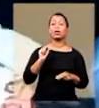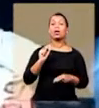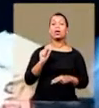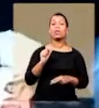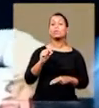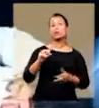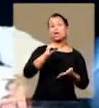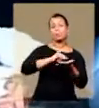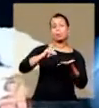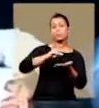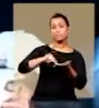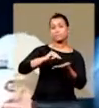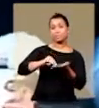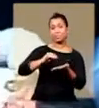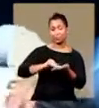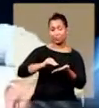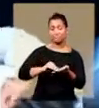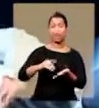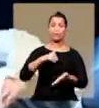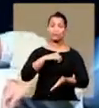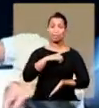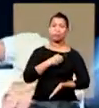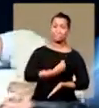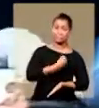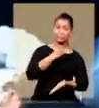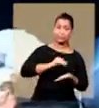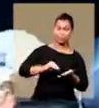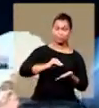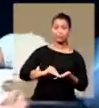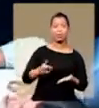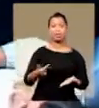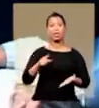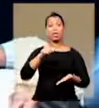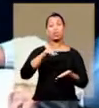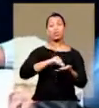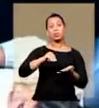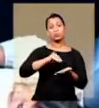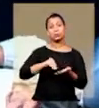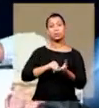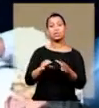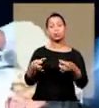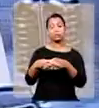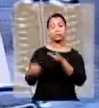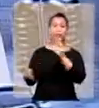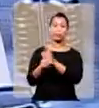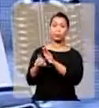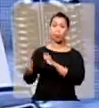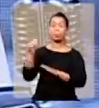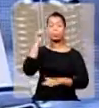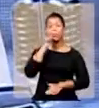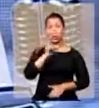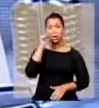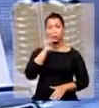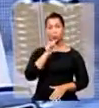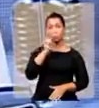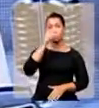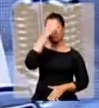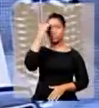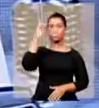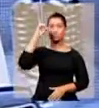É uma secretaria própria para mulheres, para pessoa com deficiência, né? Para a questão da